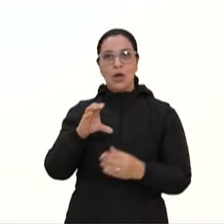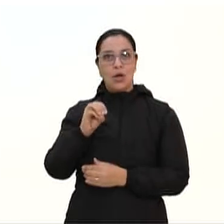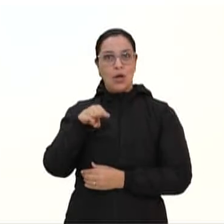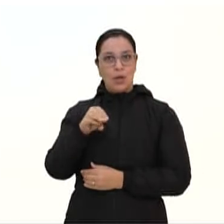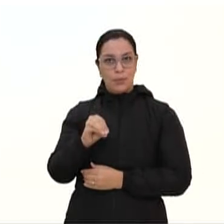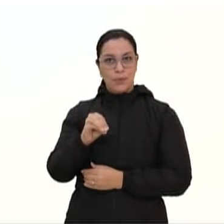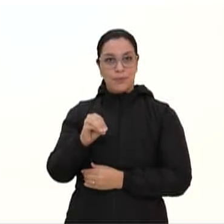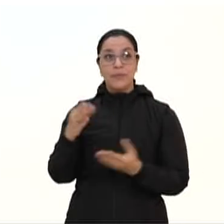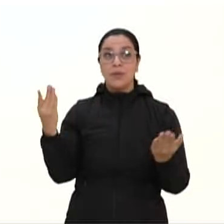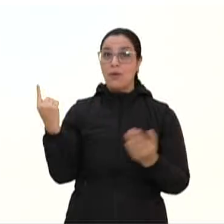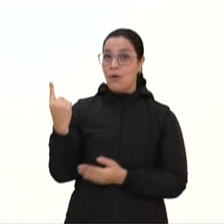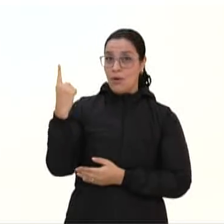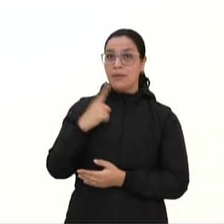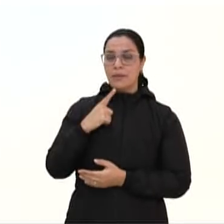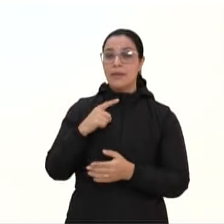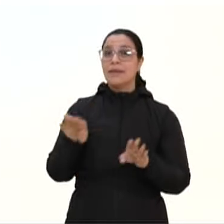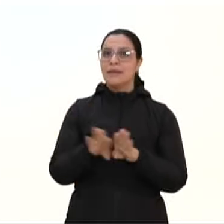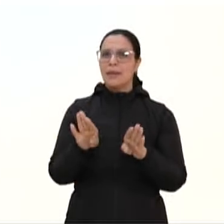Ideia de